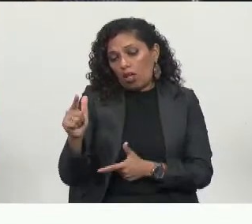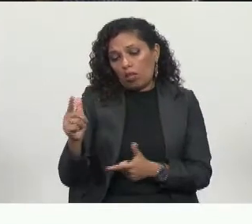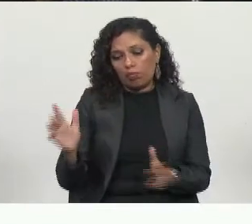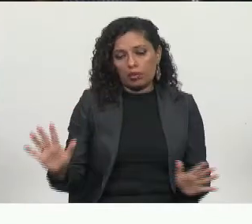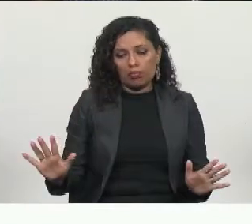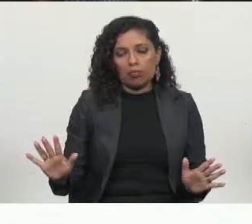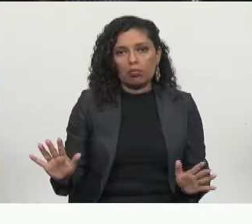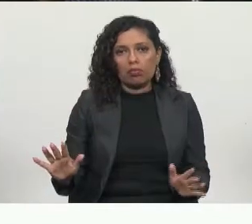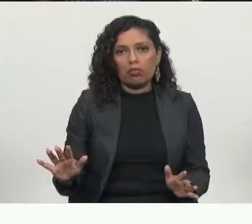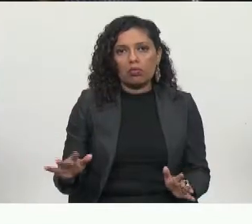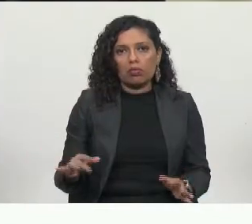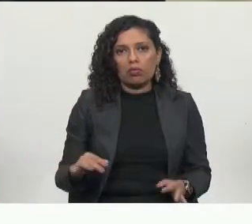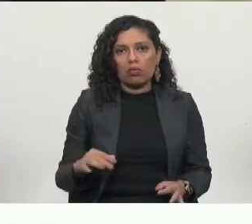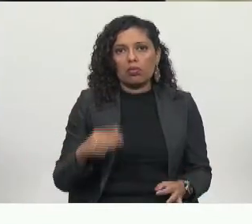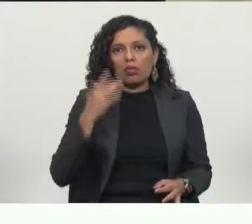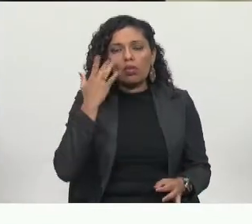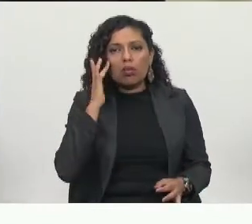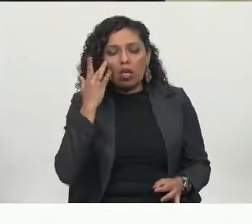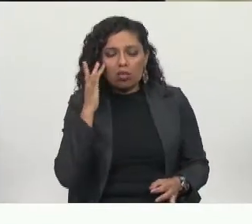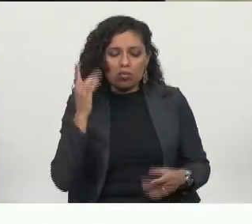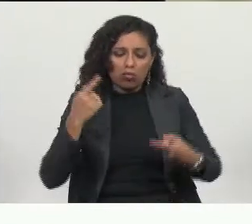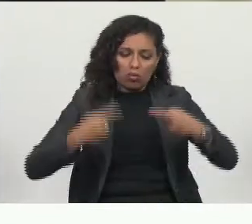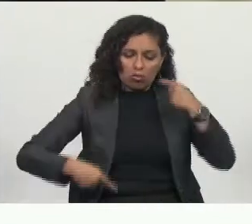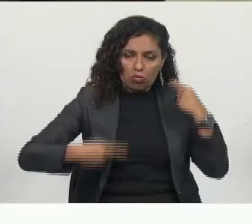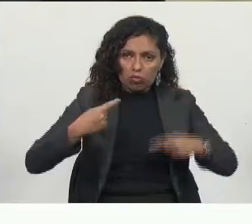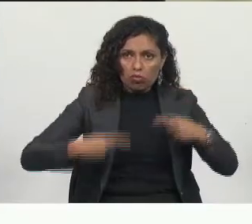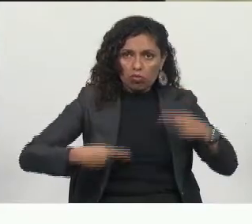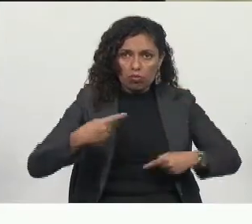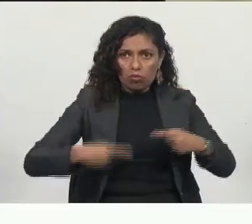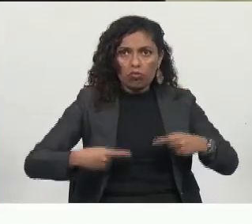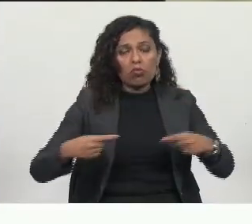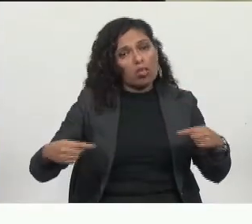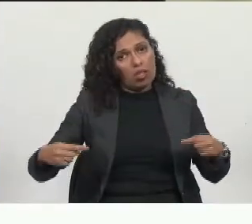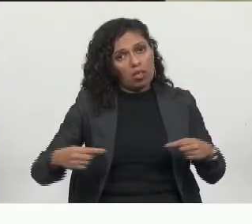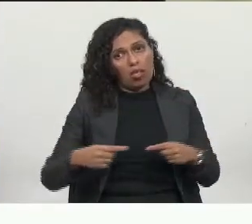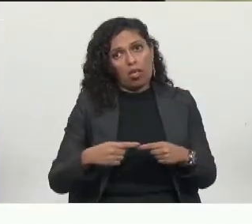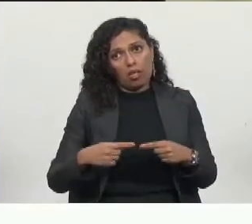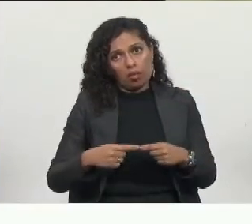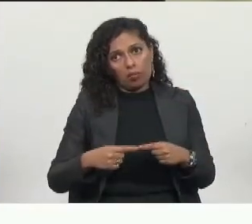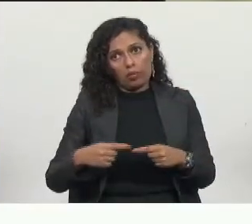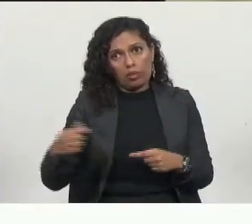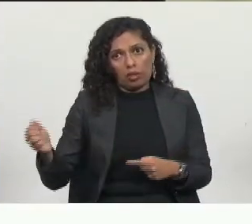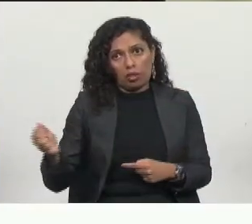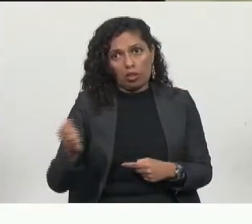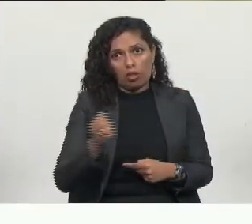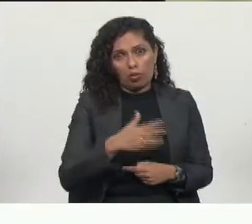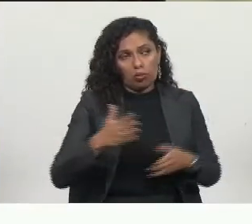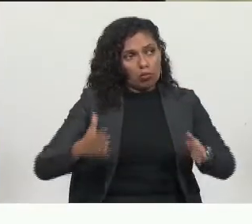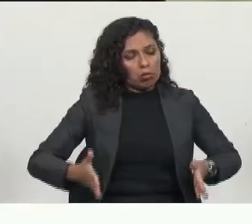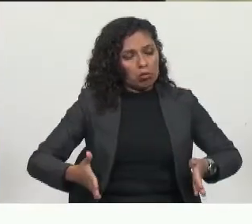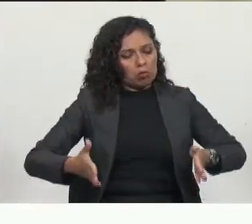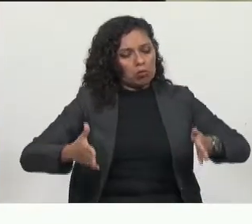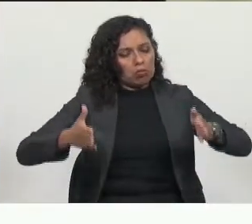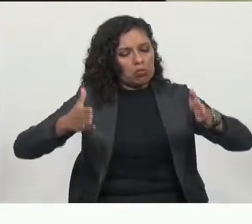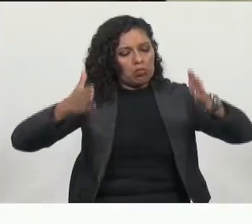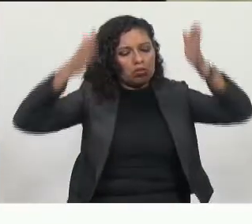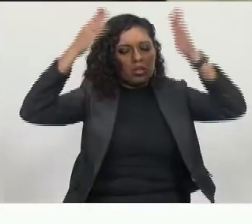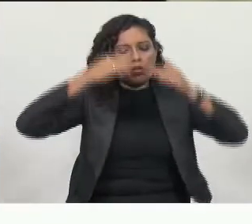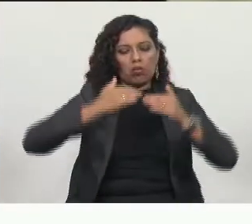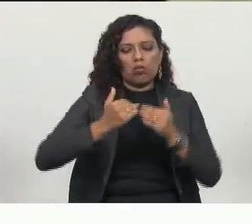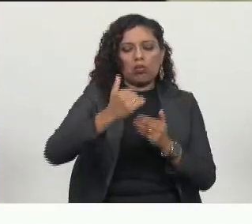acho que essa discussão ela tem muito a ver com o novo prédio que a gente vai